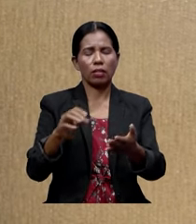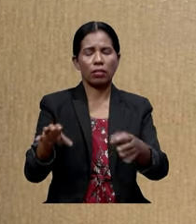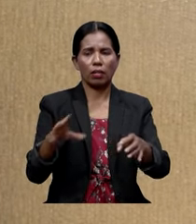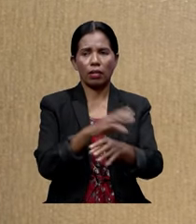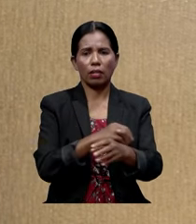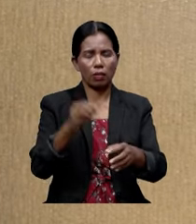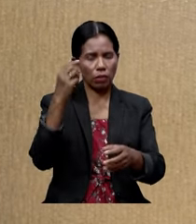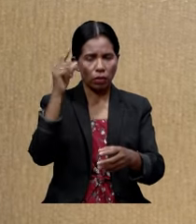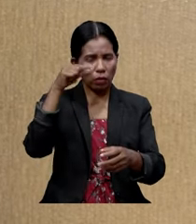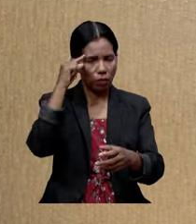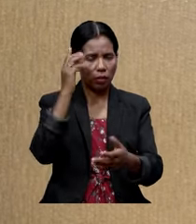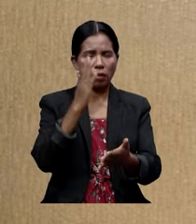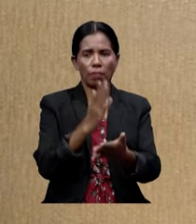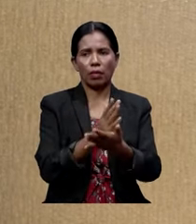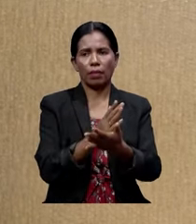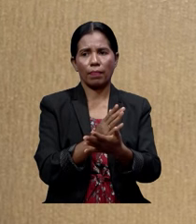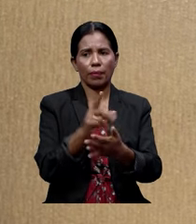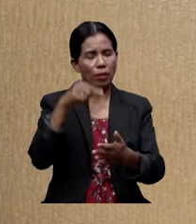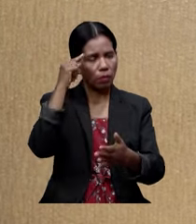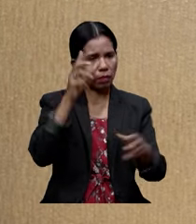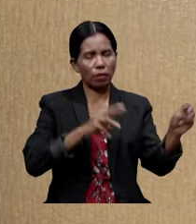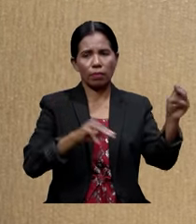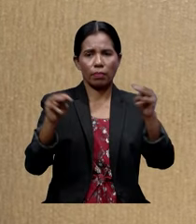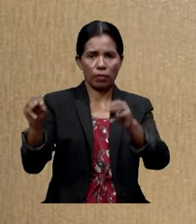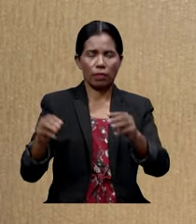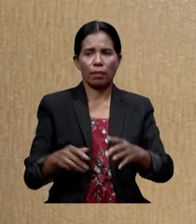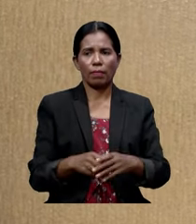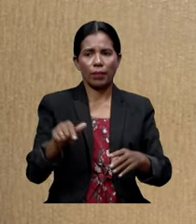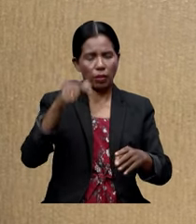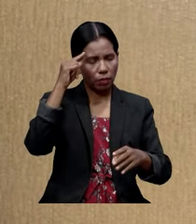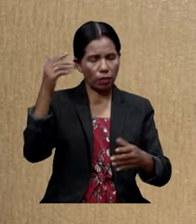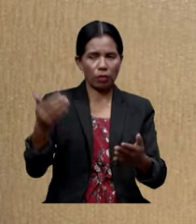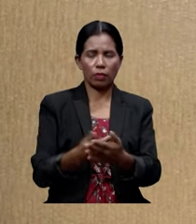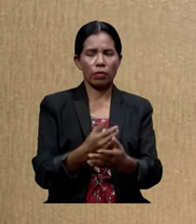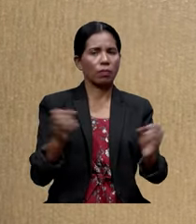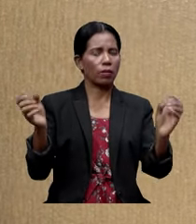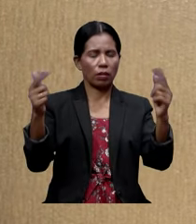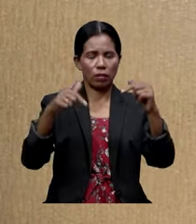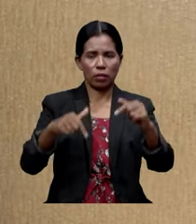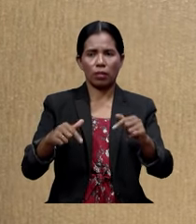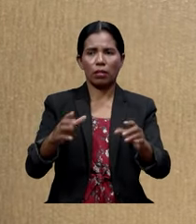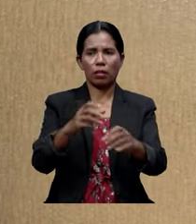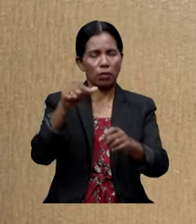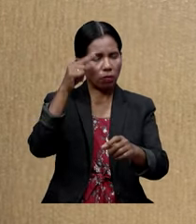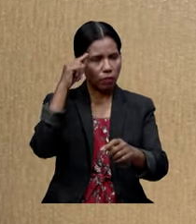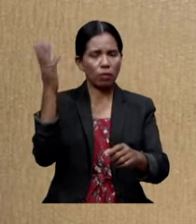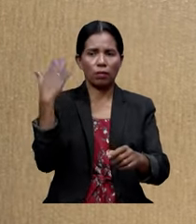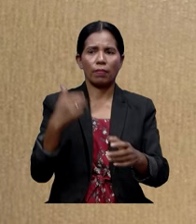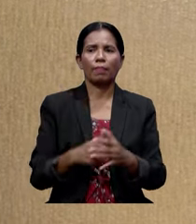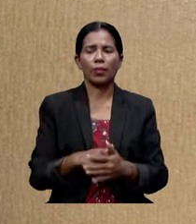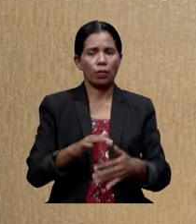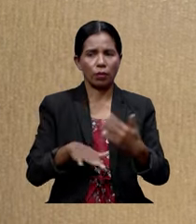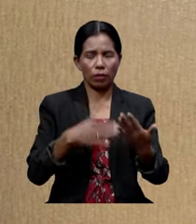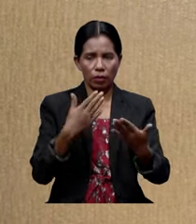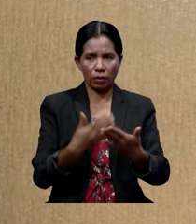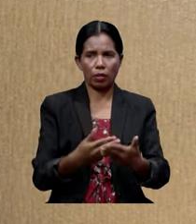governo nacionaliza. Ou o governo muda. Governo formal, ele apoia Simona, boa também, governo anterior. Boa ser no outro,